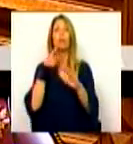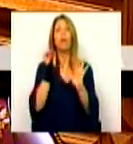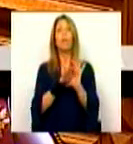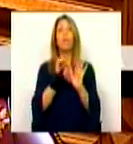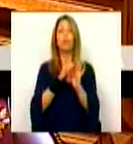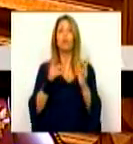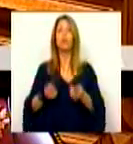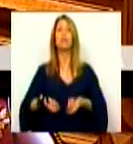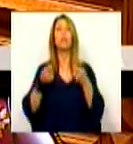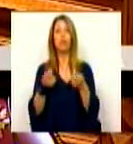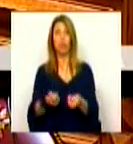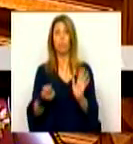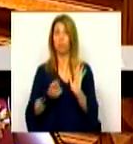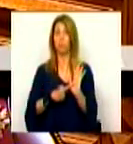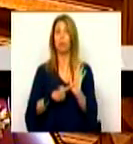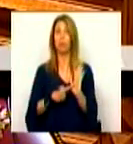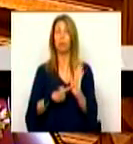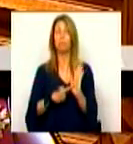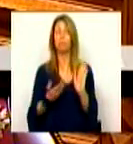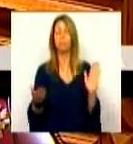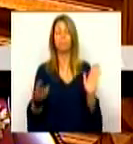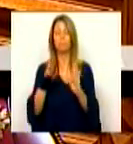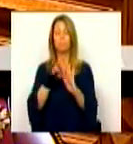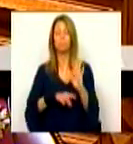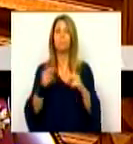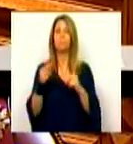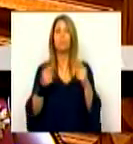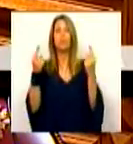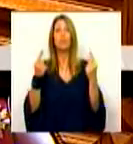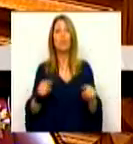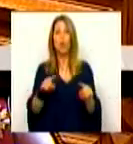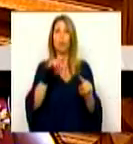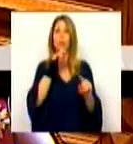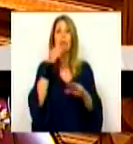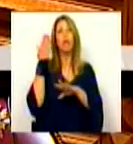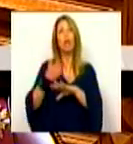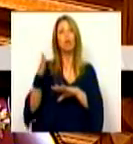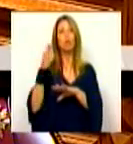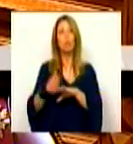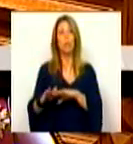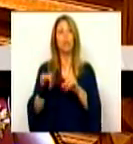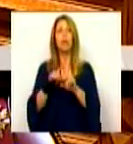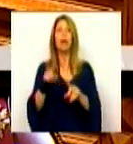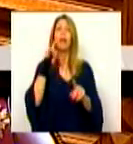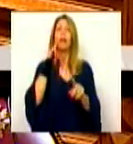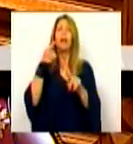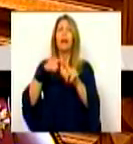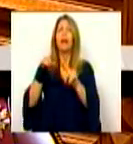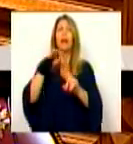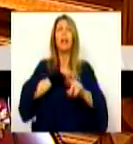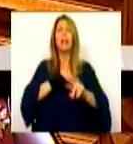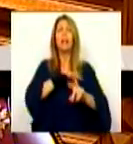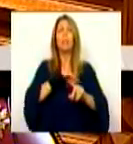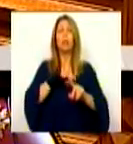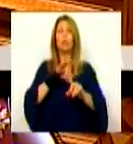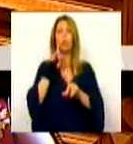investimento, que aqui está, é um regime fiscal que apenas permite excluir daqueles rendimentos que são tributados diretamente